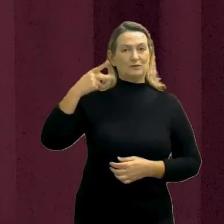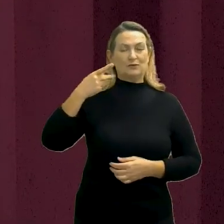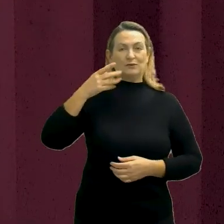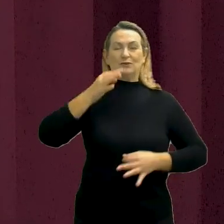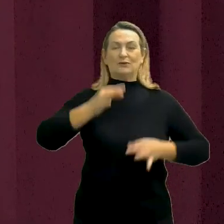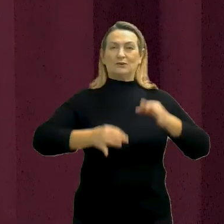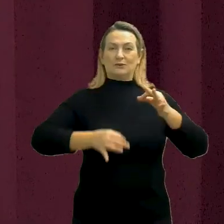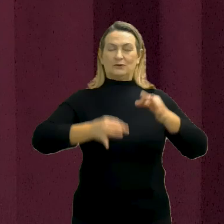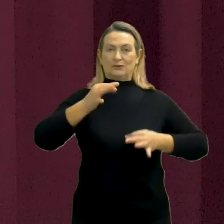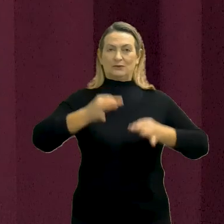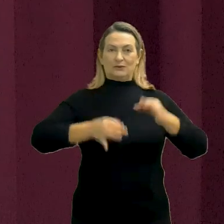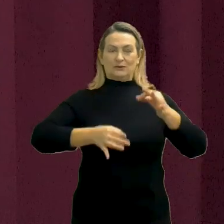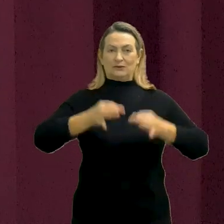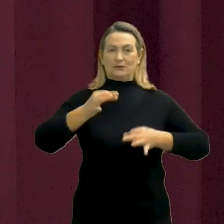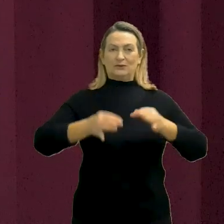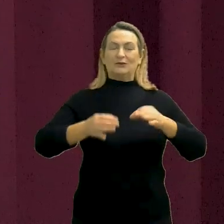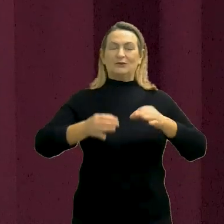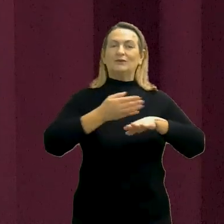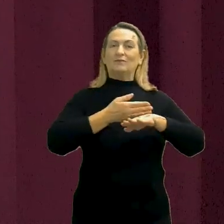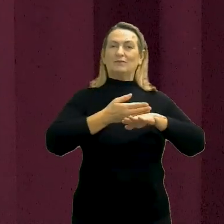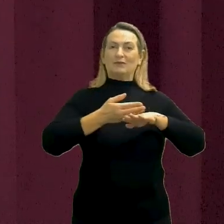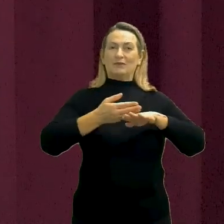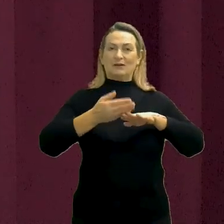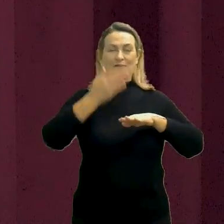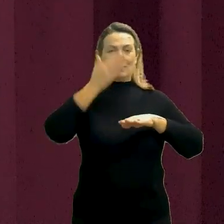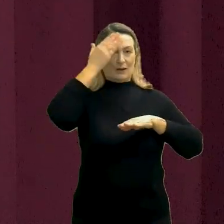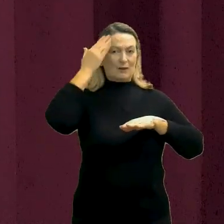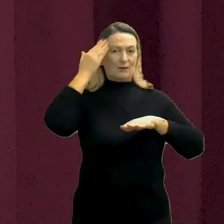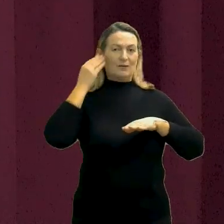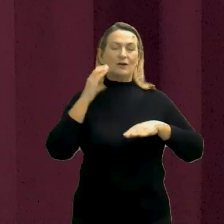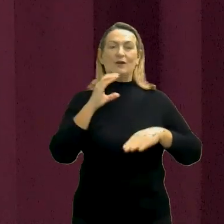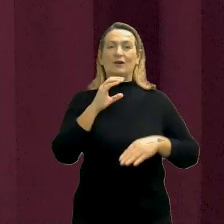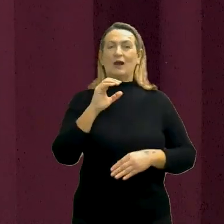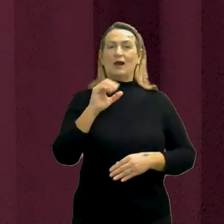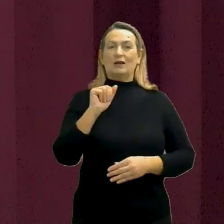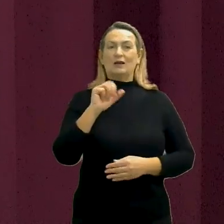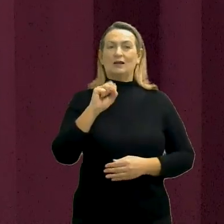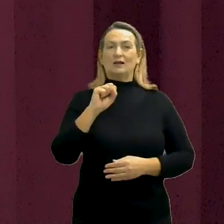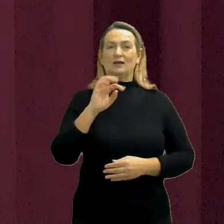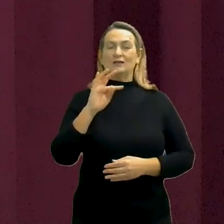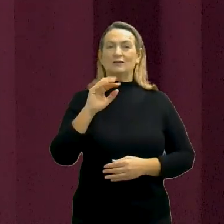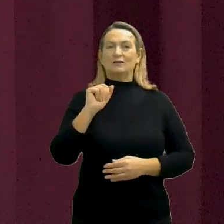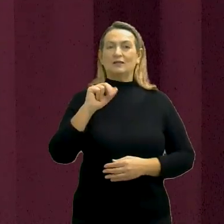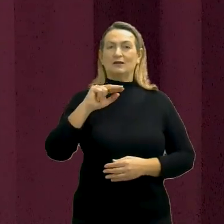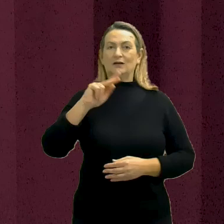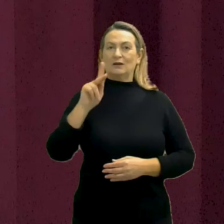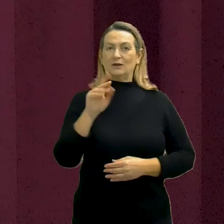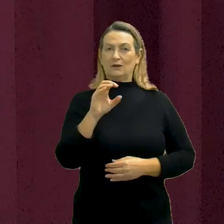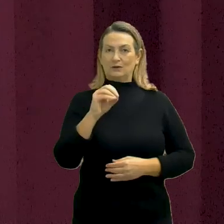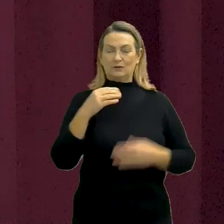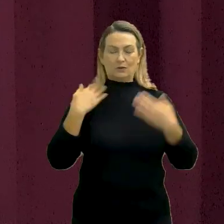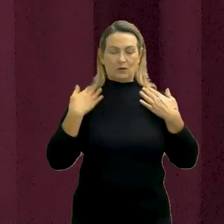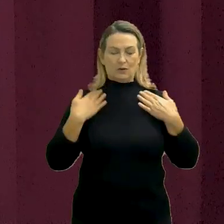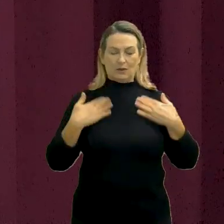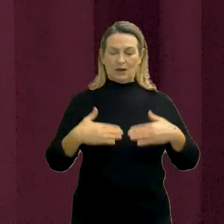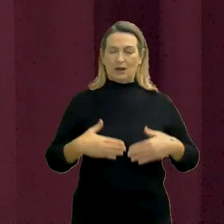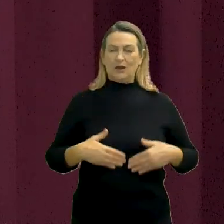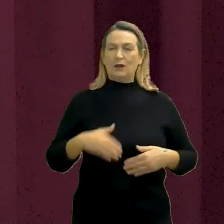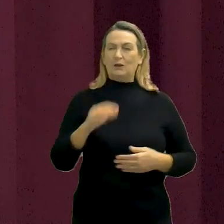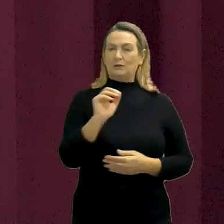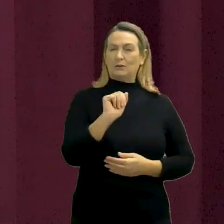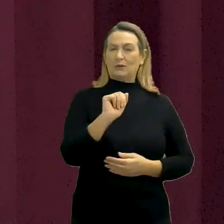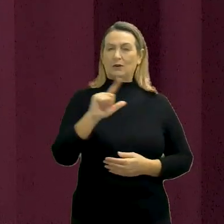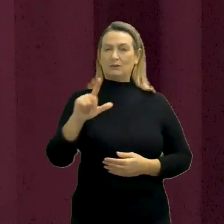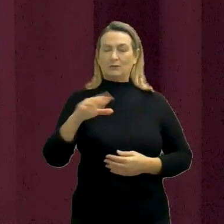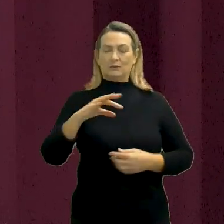eh sou branco cabelos castanhos Estou com um terno Azul uma gravata azul também